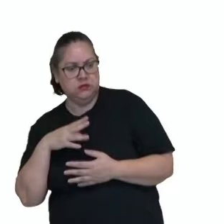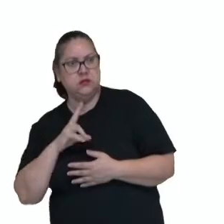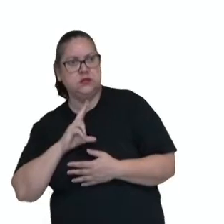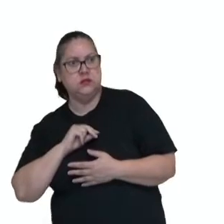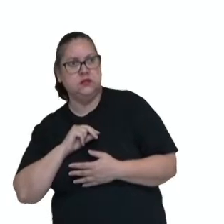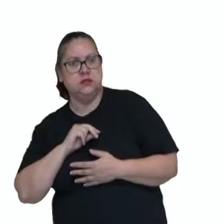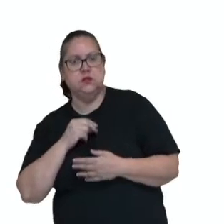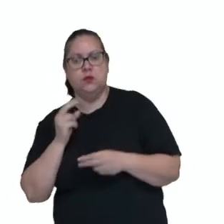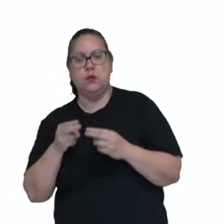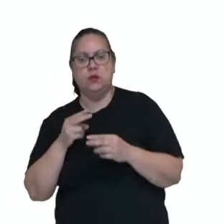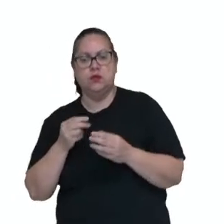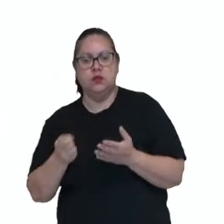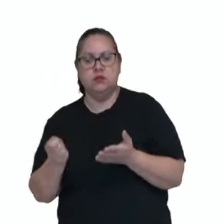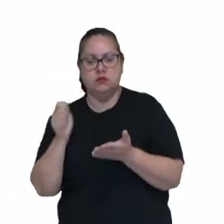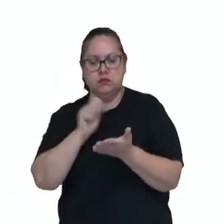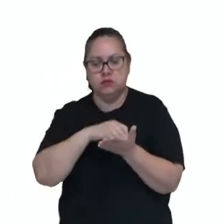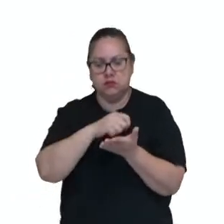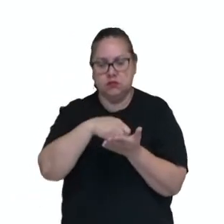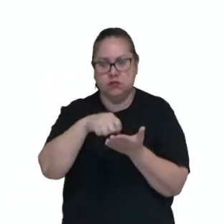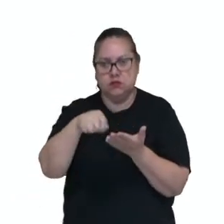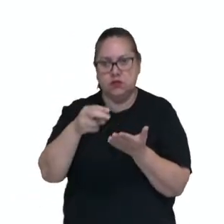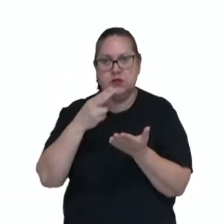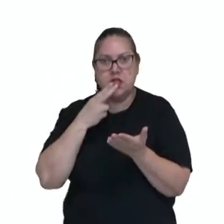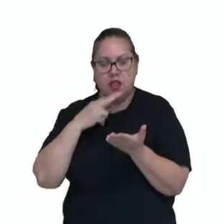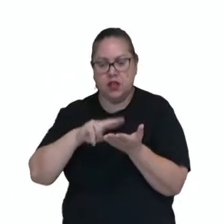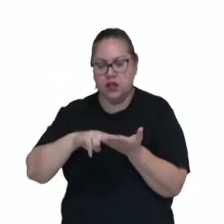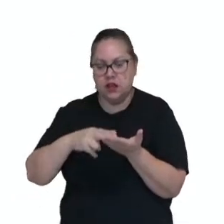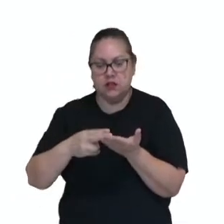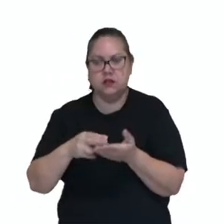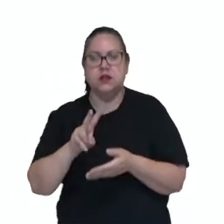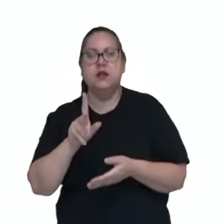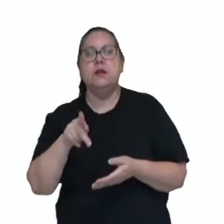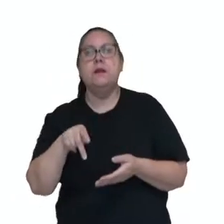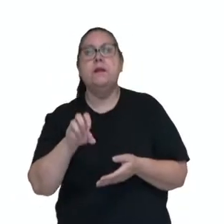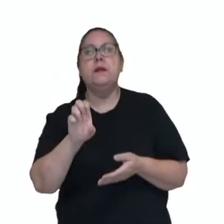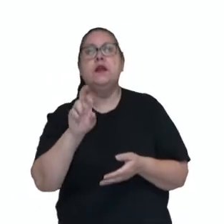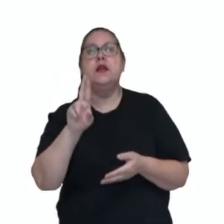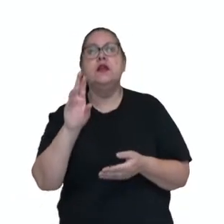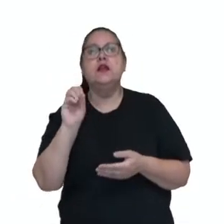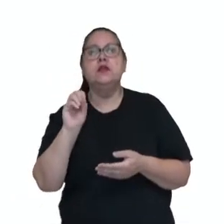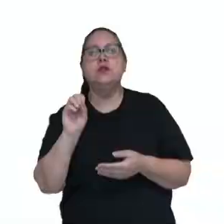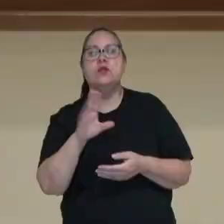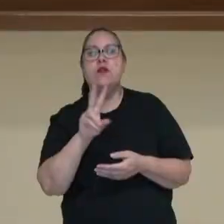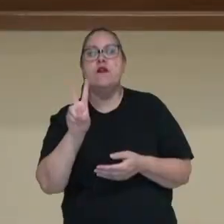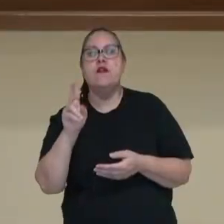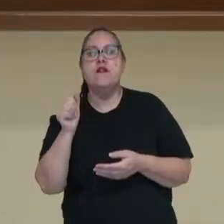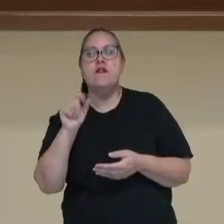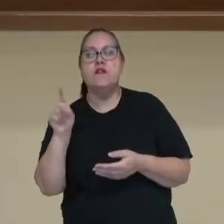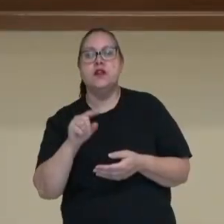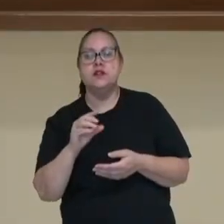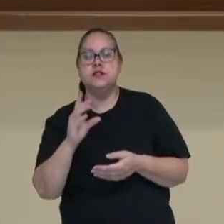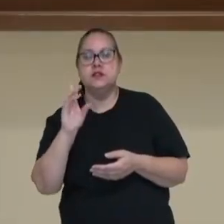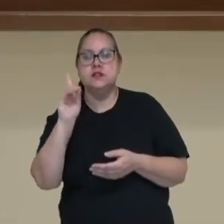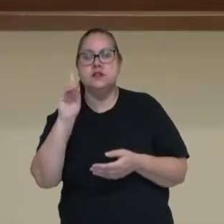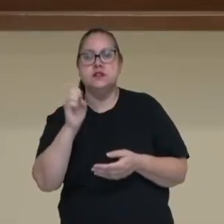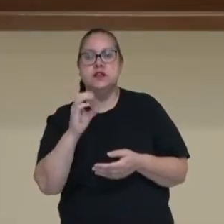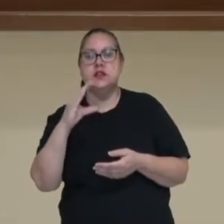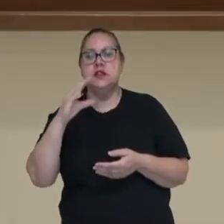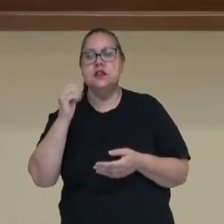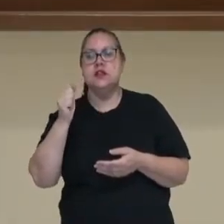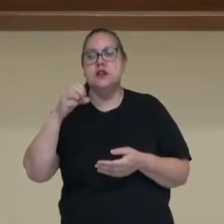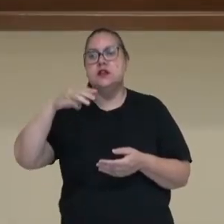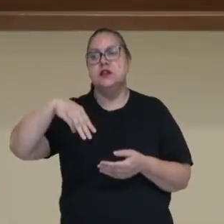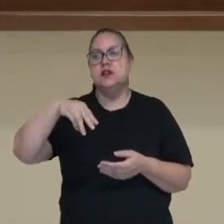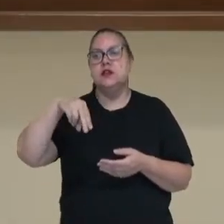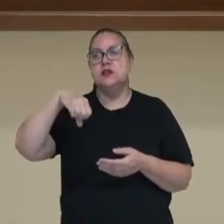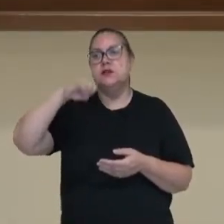como ficou registrado na carta de Pero Vaz de Caminha ao rei de Portugal. Tá, vamos lá, professor. Quem é Pero Vaz de Caminha? Na esquadra de